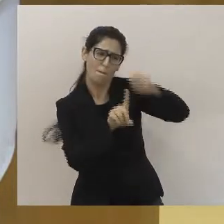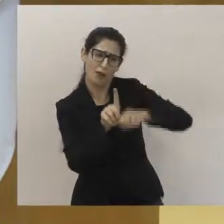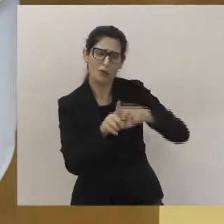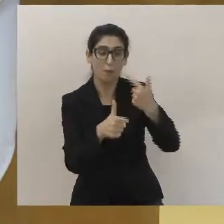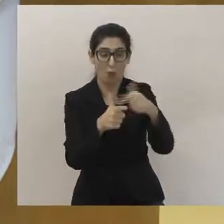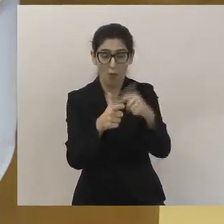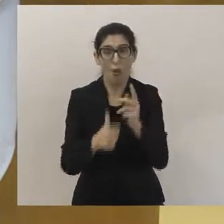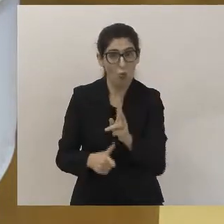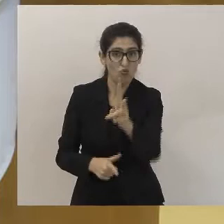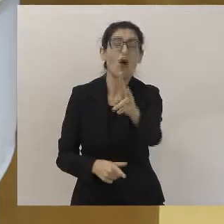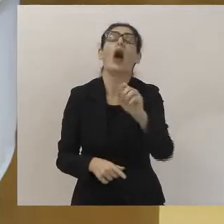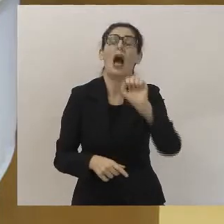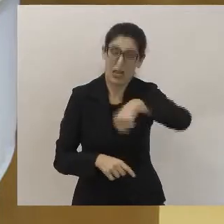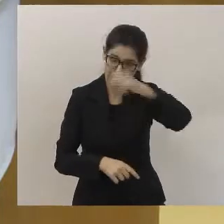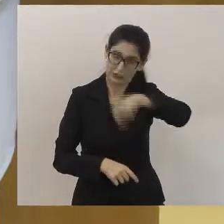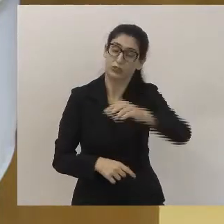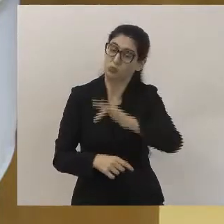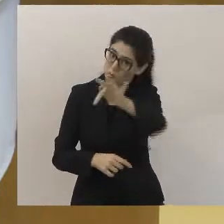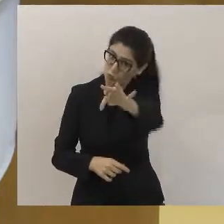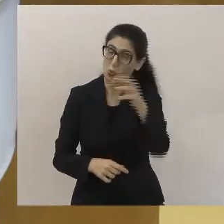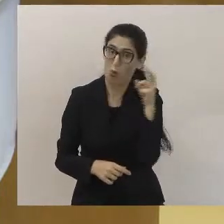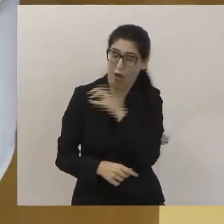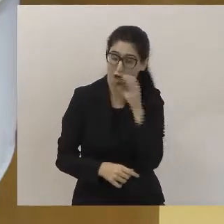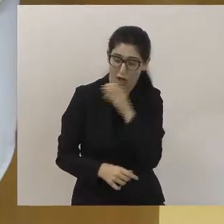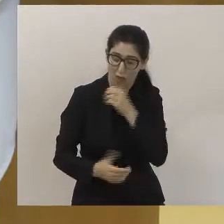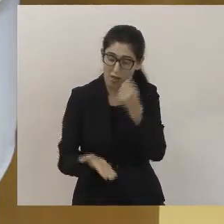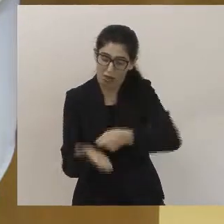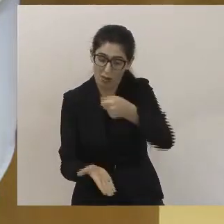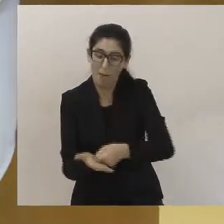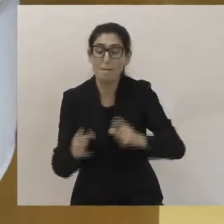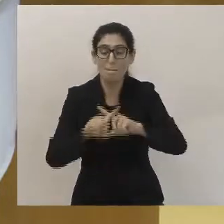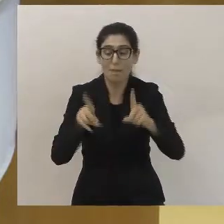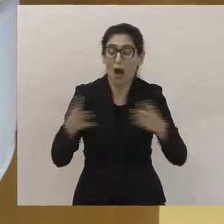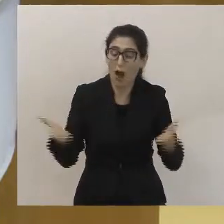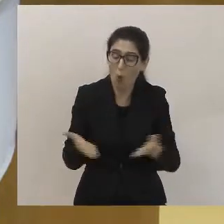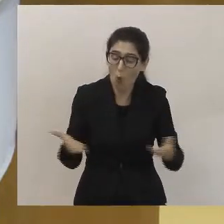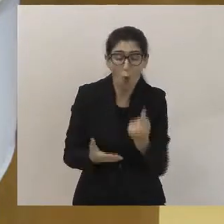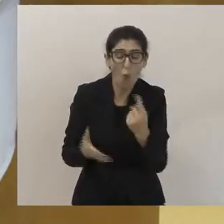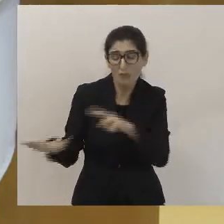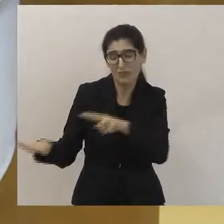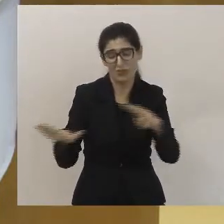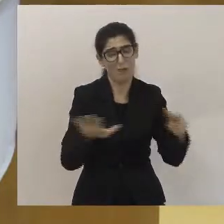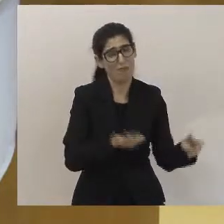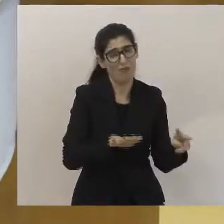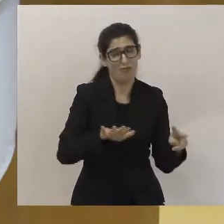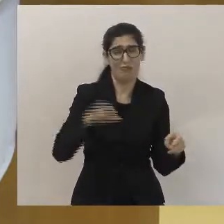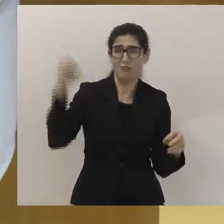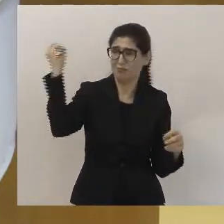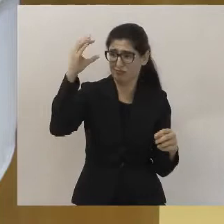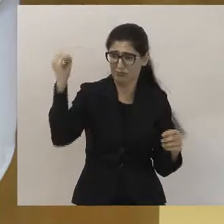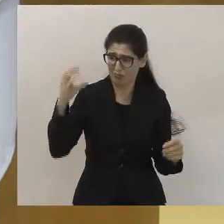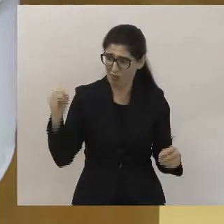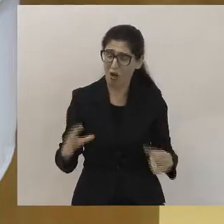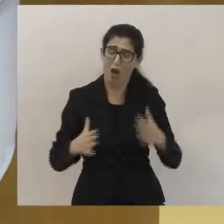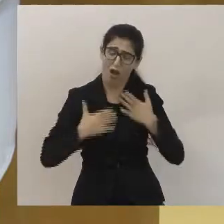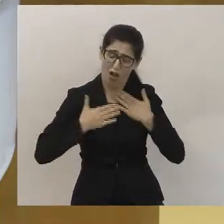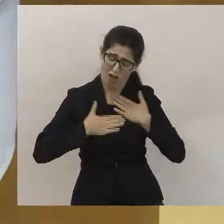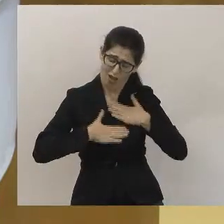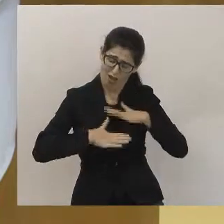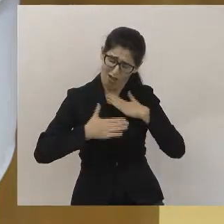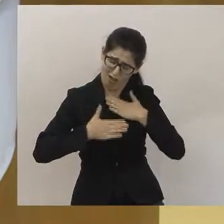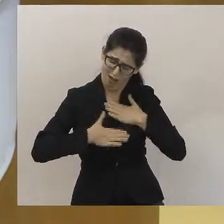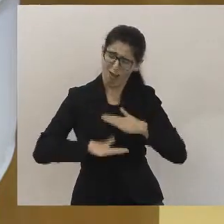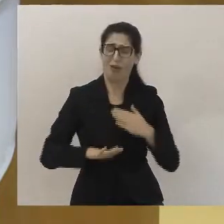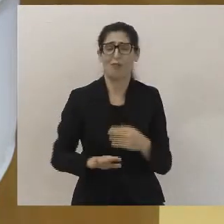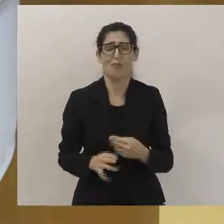cobrar nós temos que cobrar melhoria mas no momento é muito cedo ainda para fazer um saque esta avaliação né